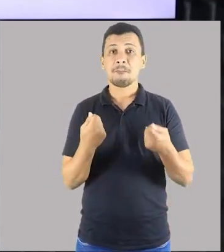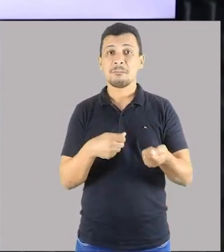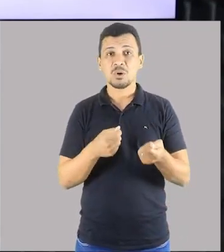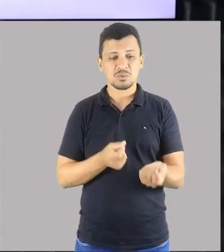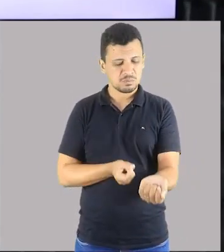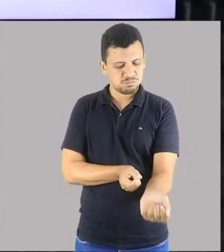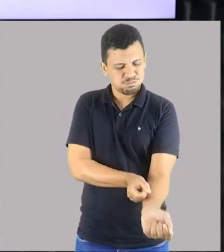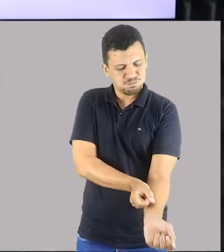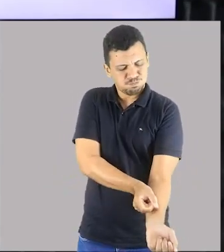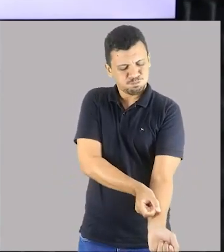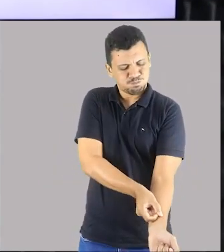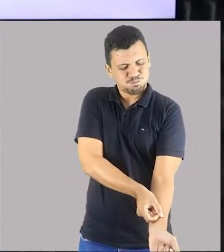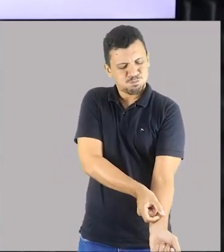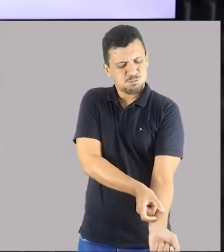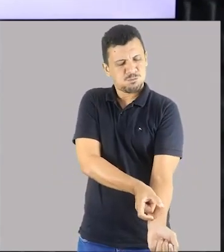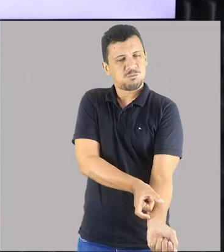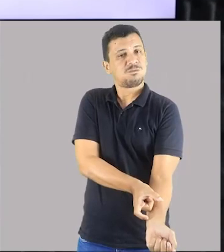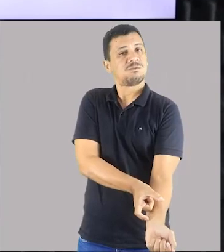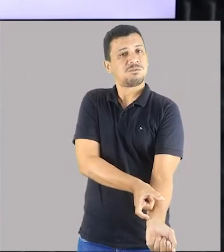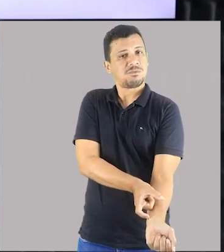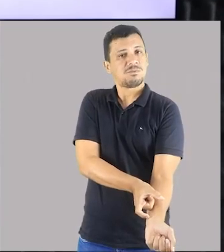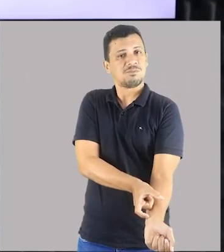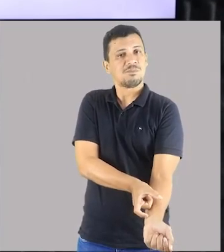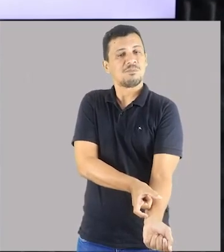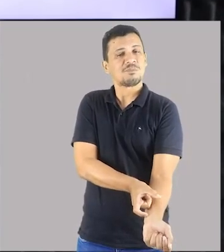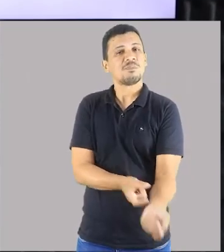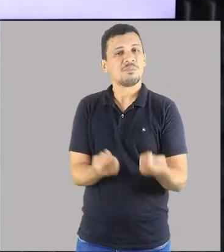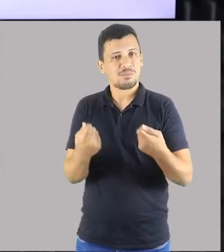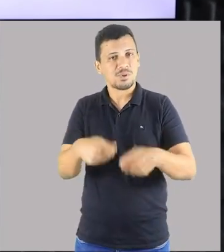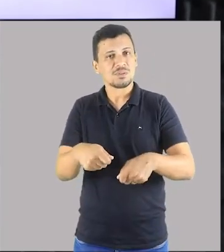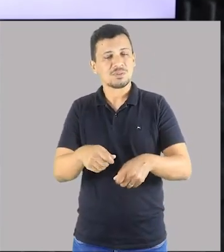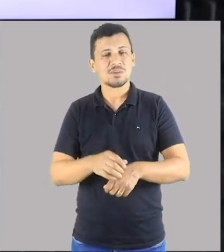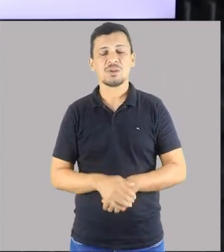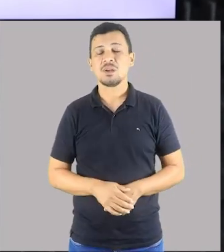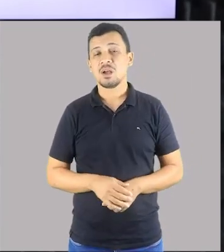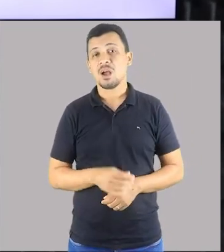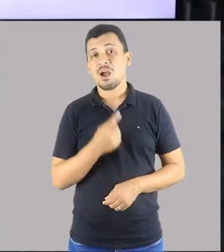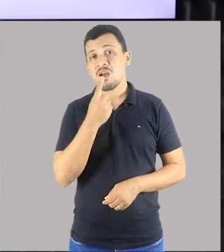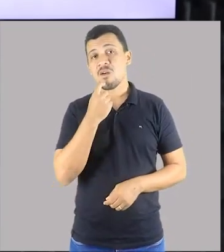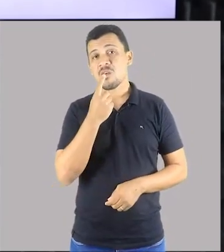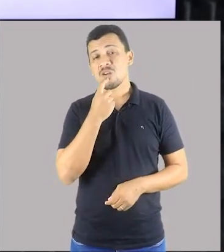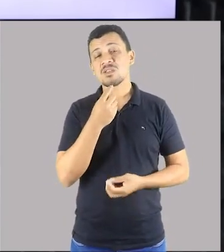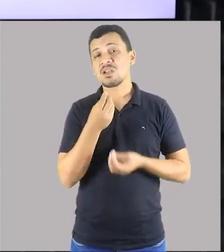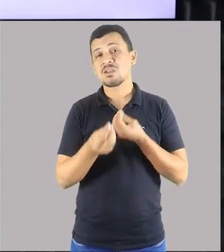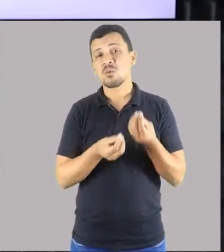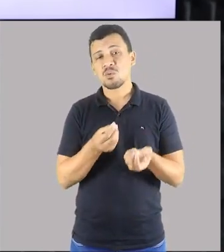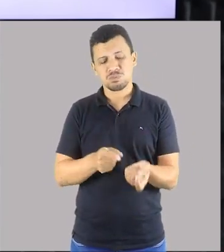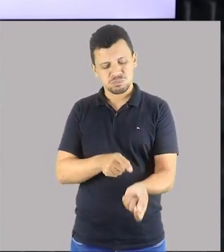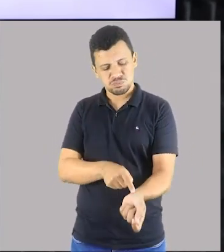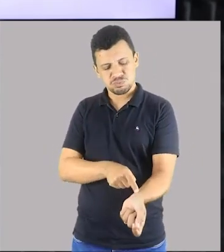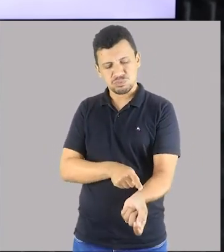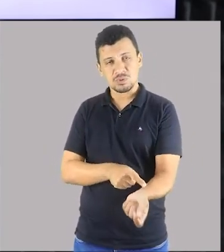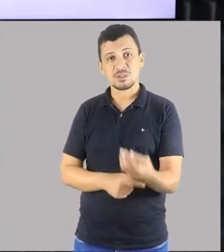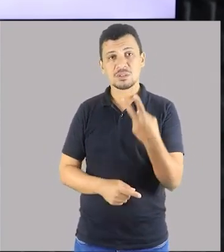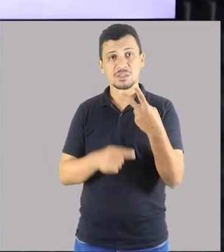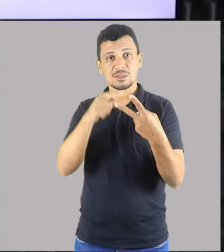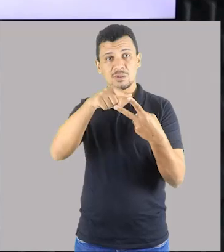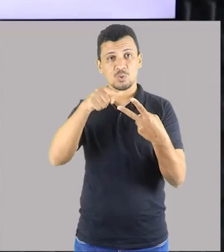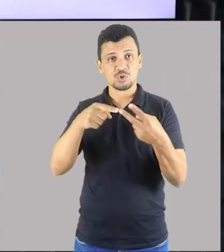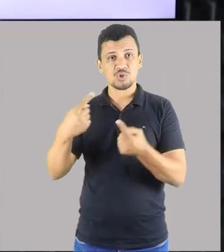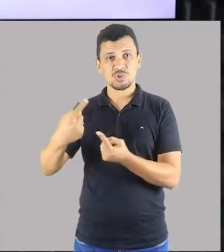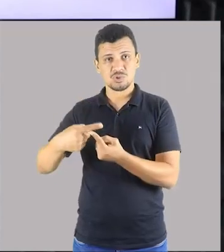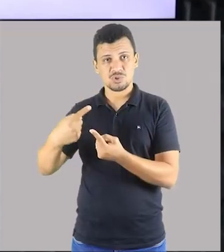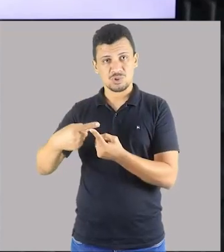se dilatar. Tá? O vaso sanguíneo ele tem 2 tipos de